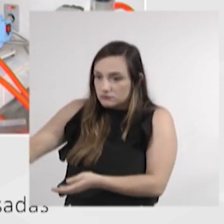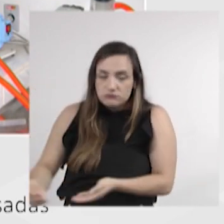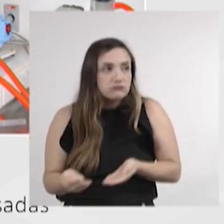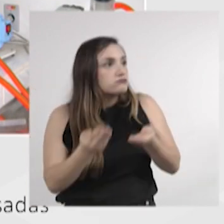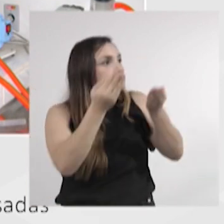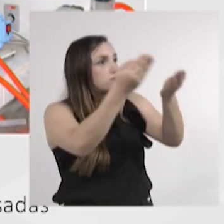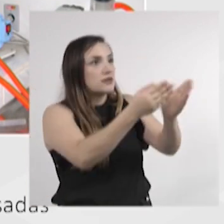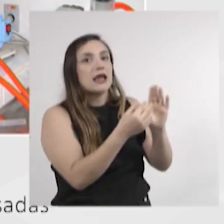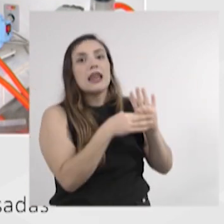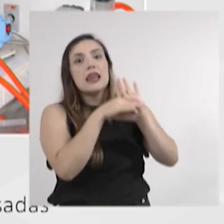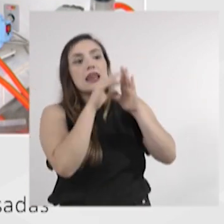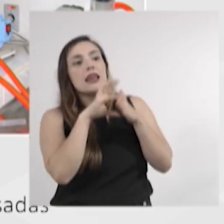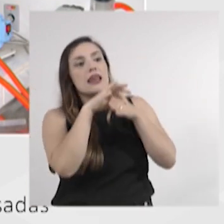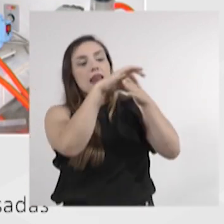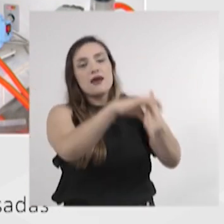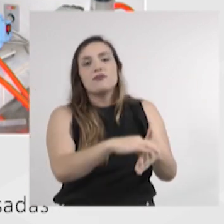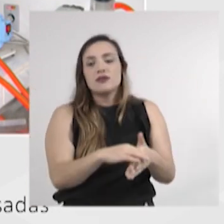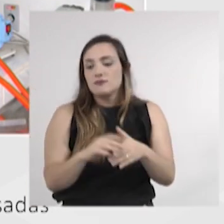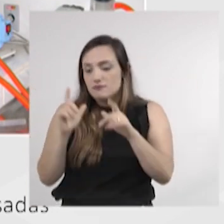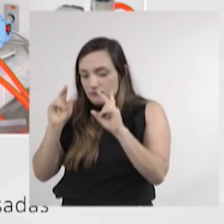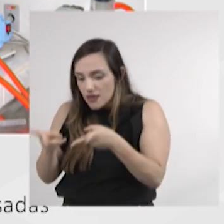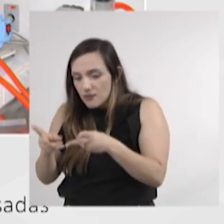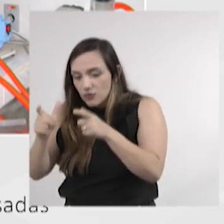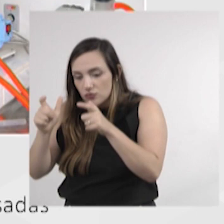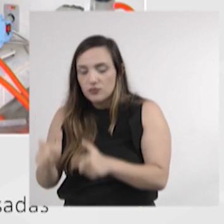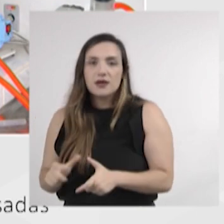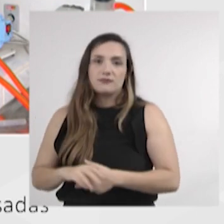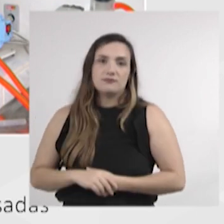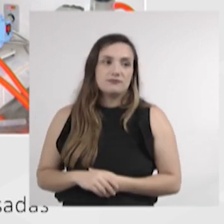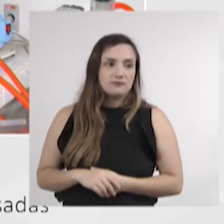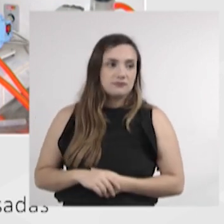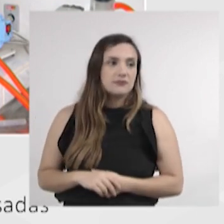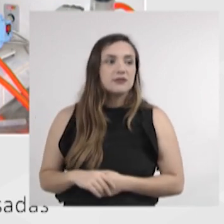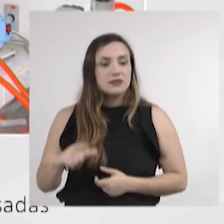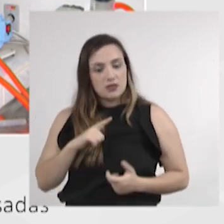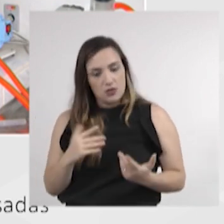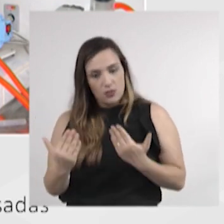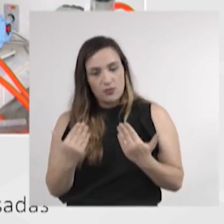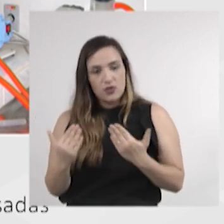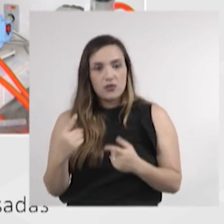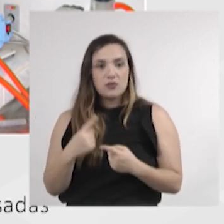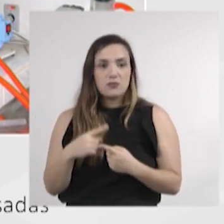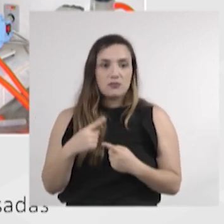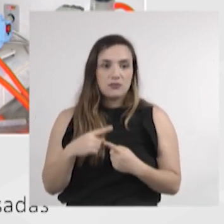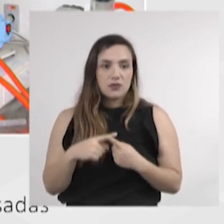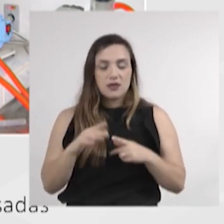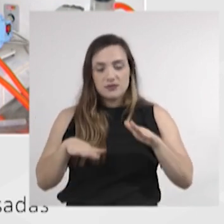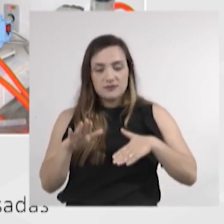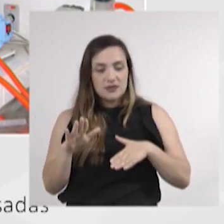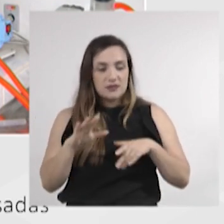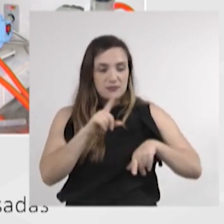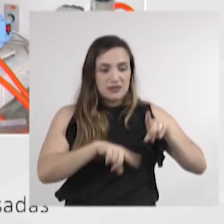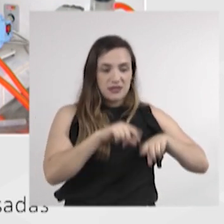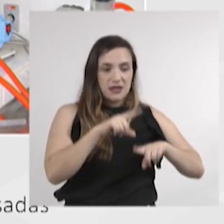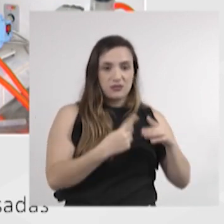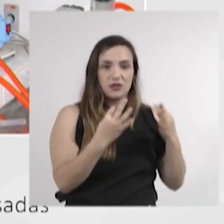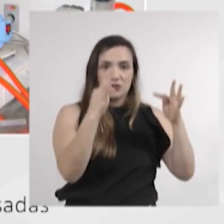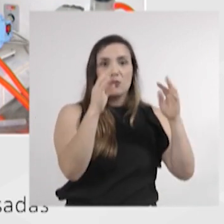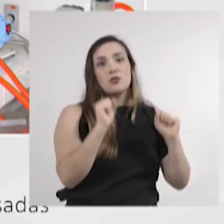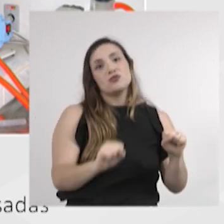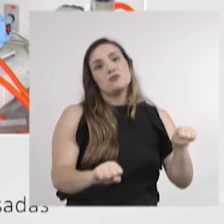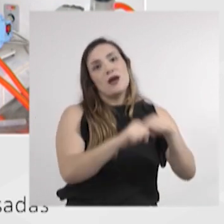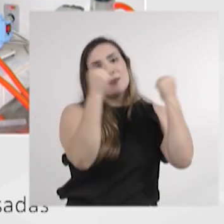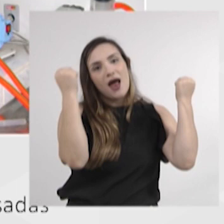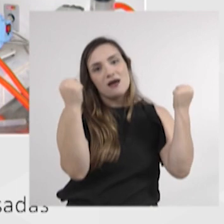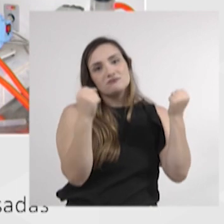poder coletar água no mesmo local onde está o equipamento, para a gente poder ter uma ideia, porque o equipamento descalibra, porque o equipamento pode parar de